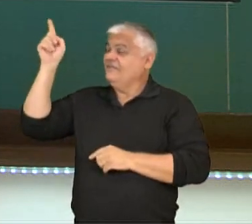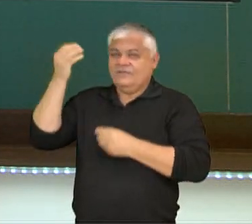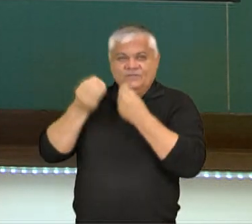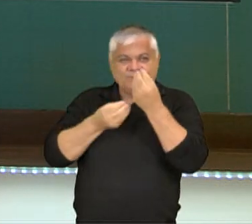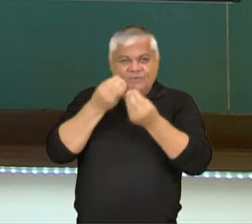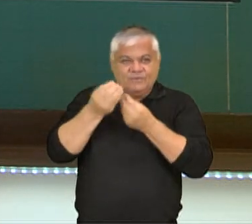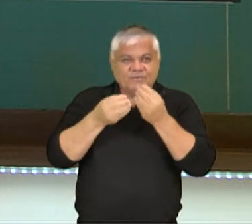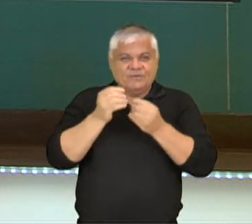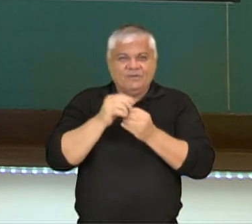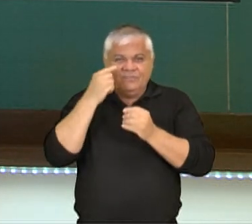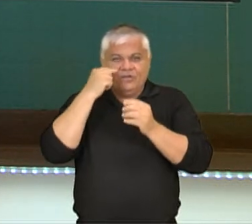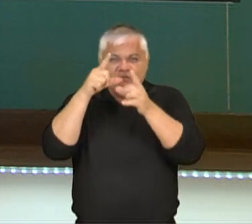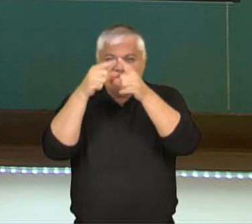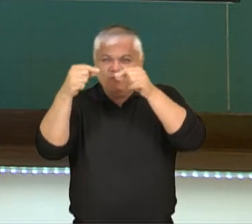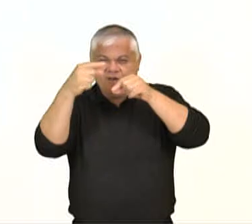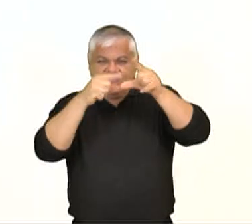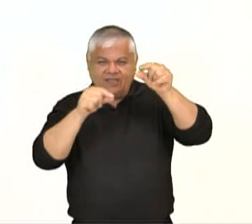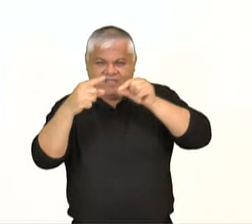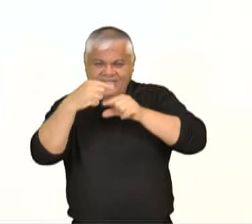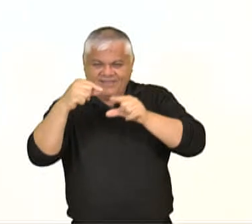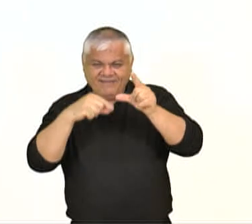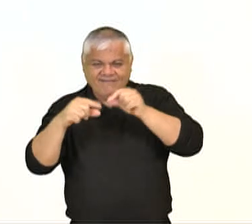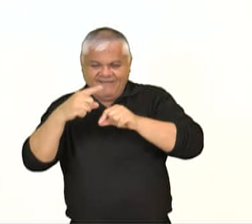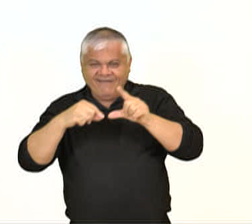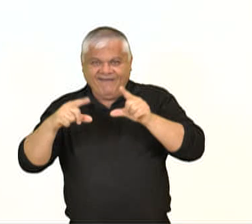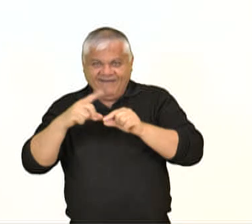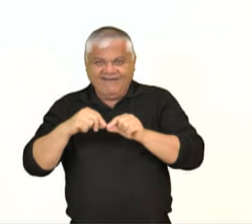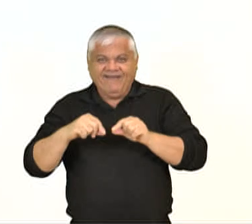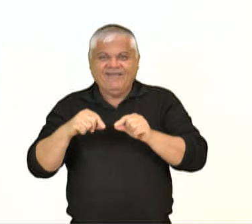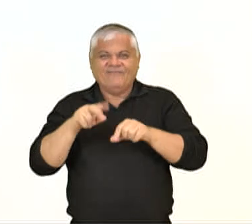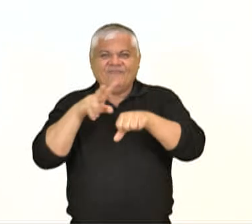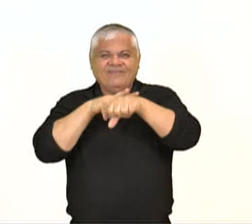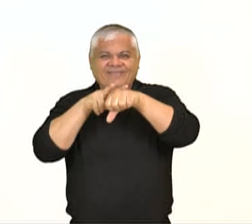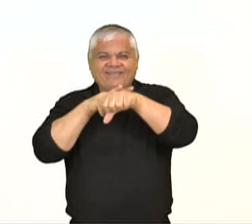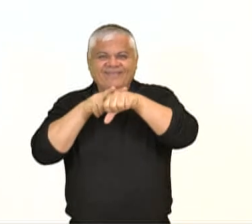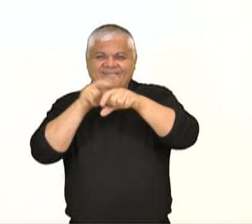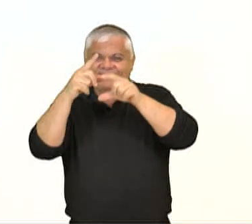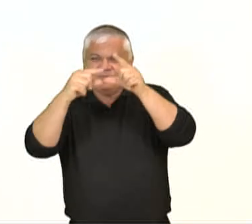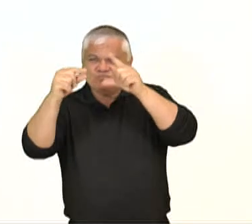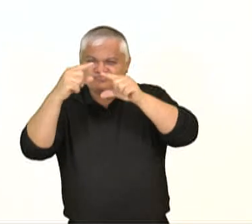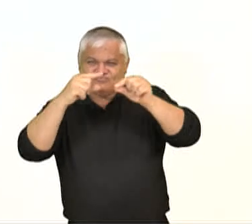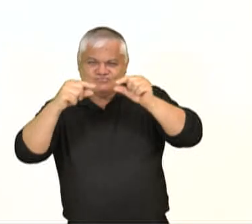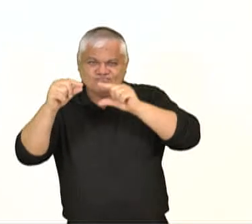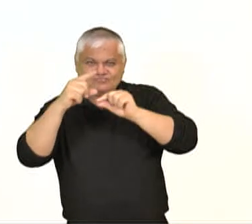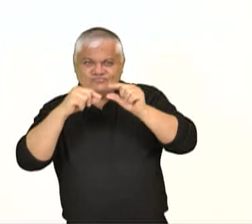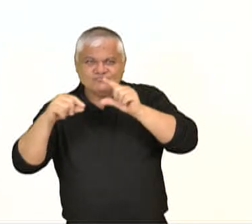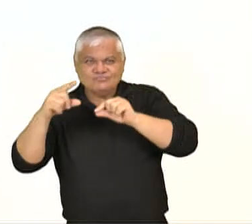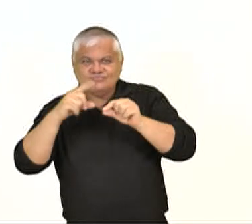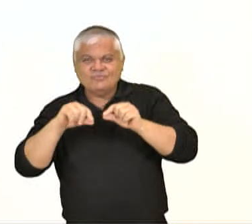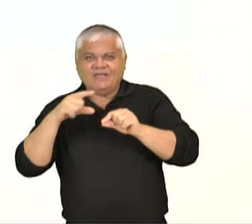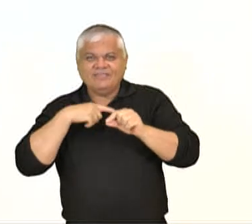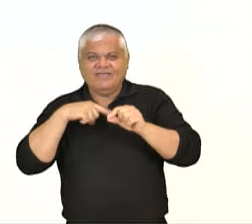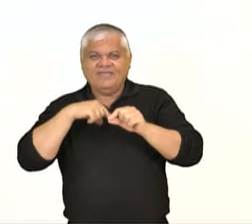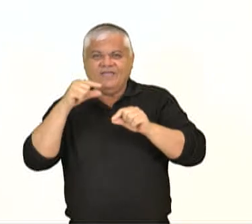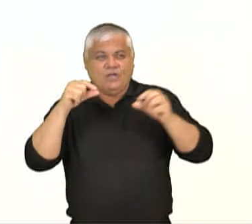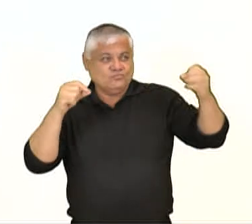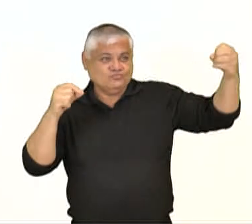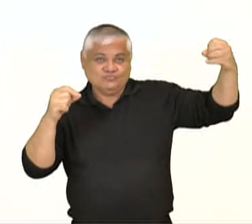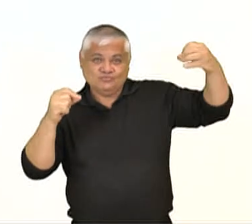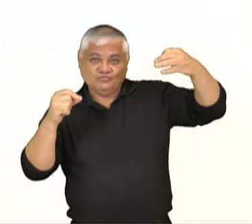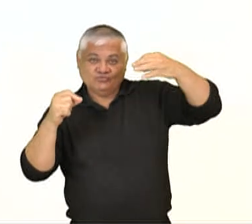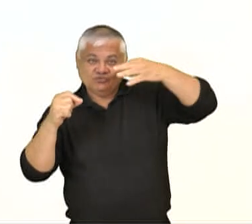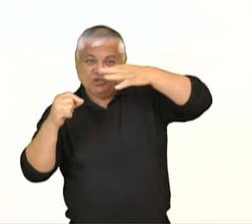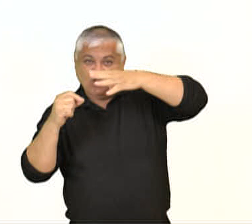uma planta, né? Mostrando aqui as suas hastes, os seus caulezinhos, né? As folhas que a gente observa aqui, ó, energia solar